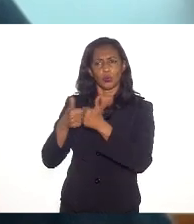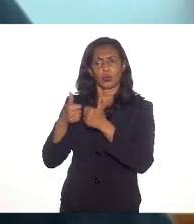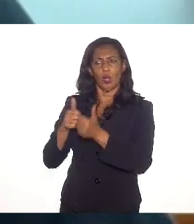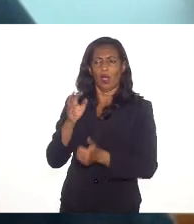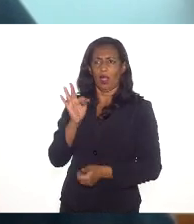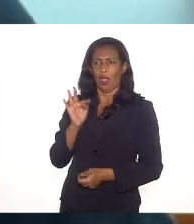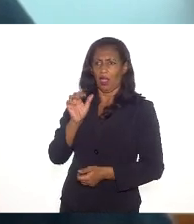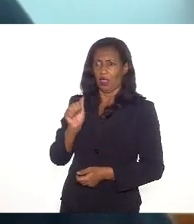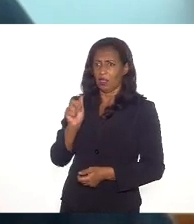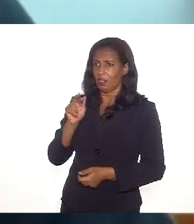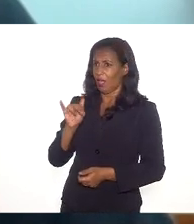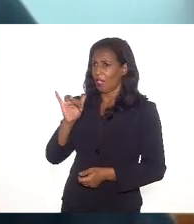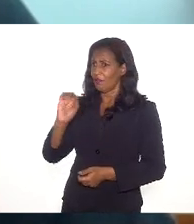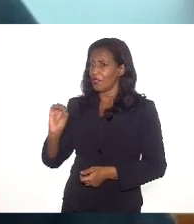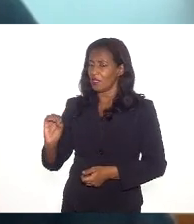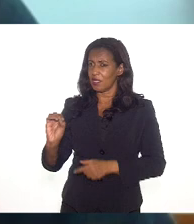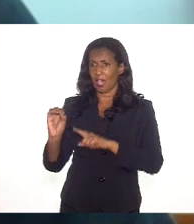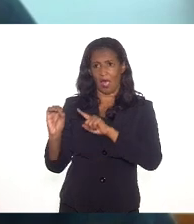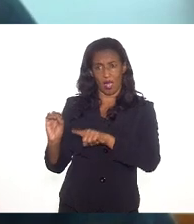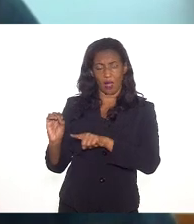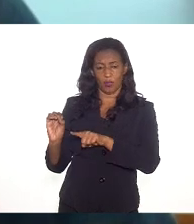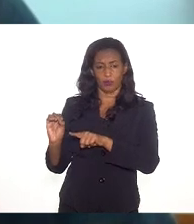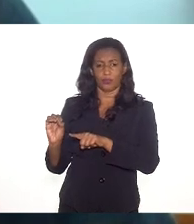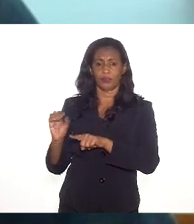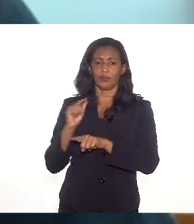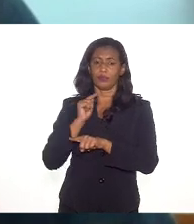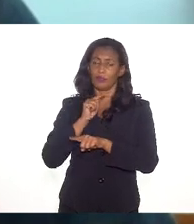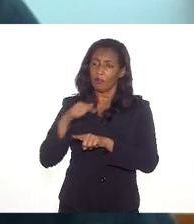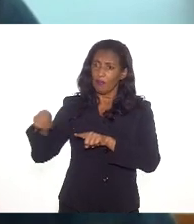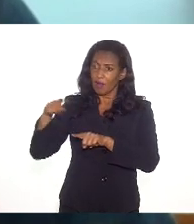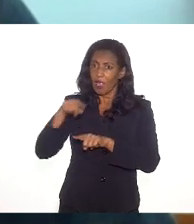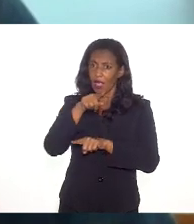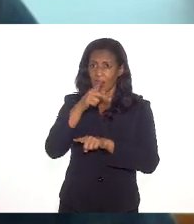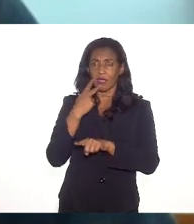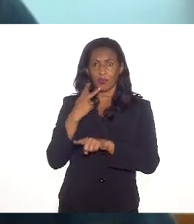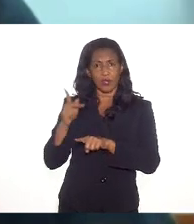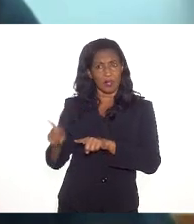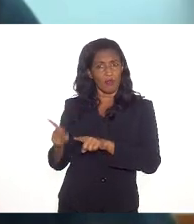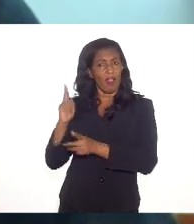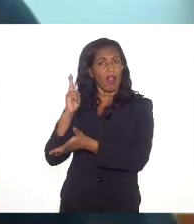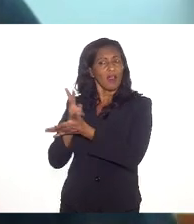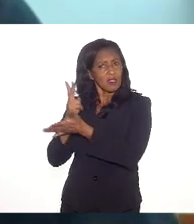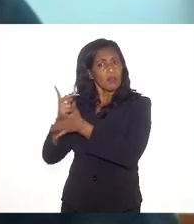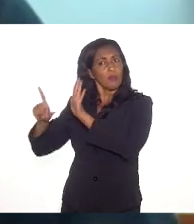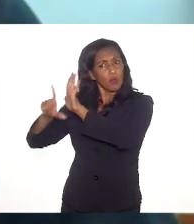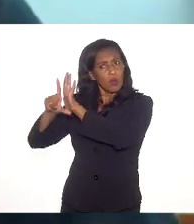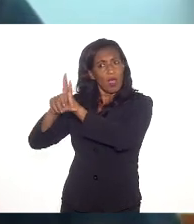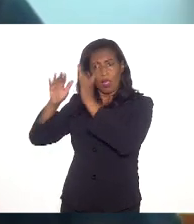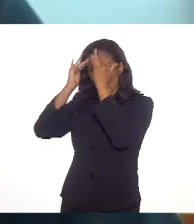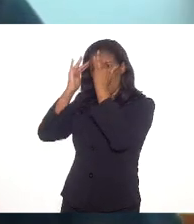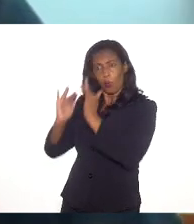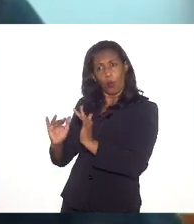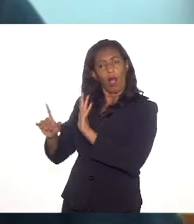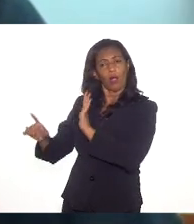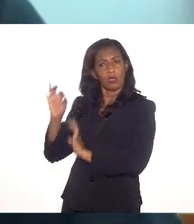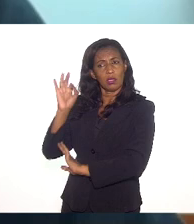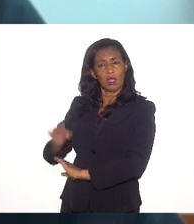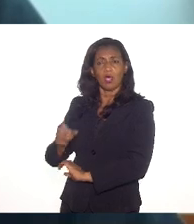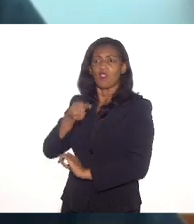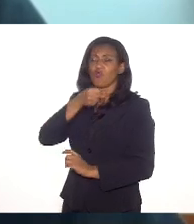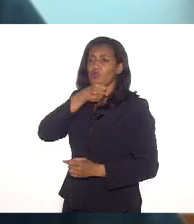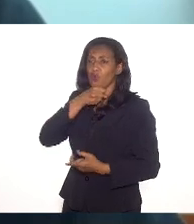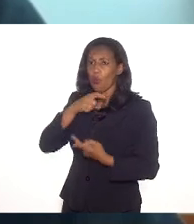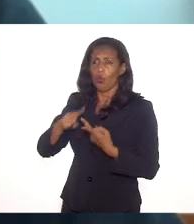zero. Essas gratuidades que Vossa Excelência se refere são gratuidades instituídas sempre por lei, né? Os de